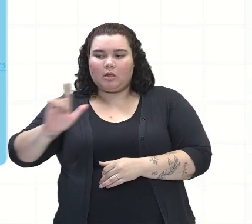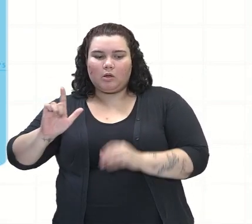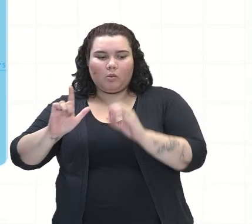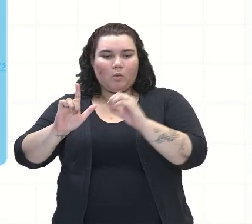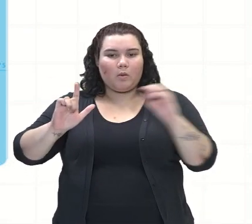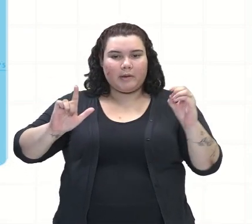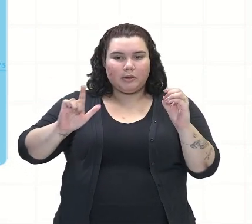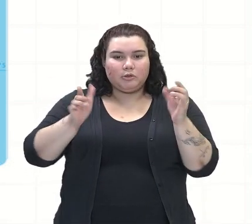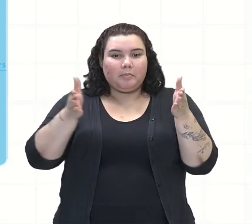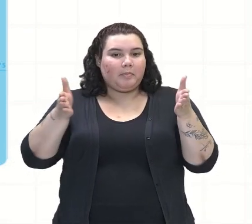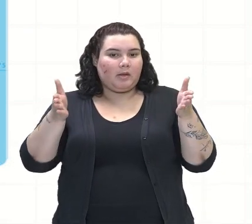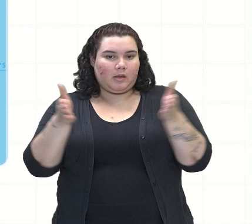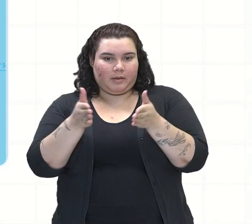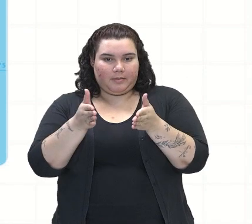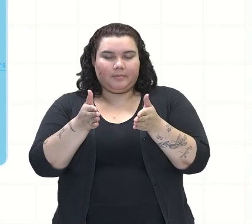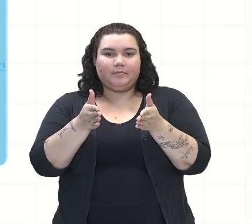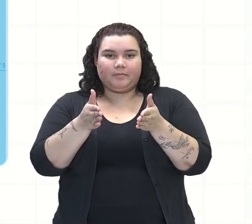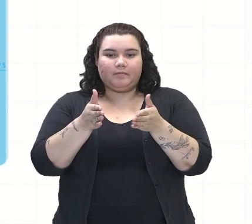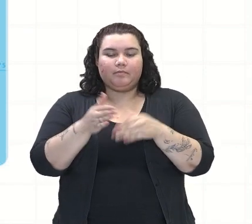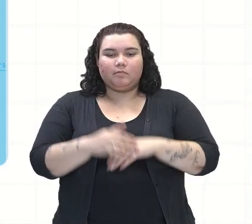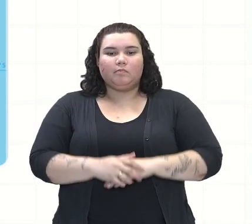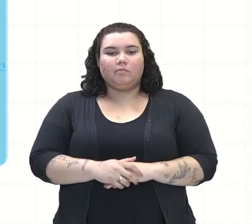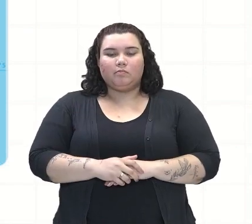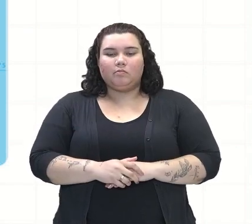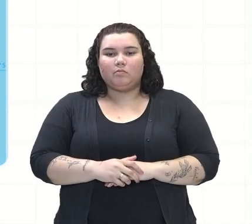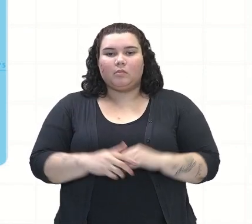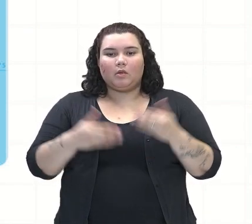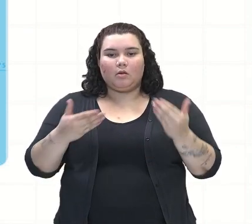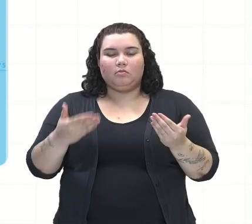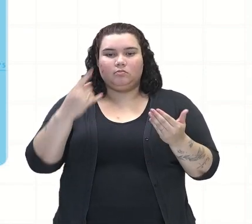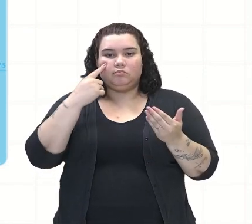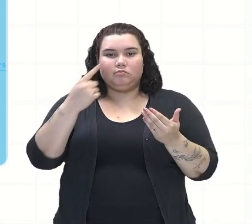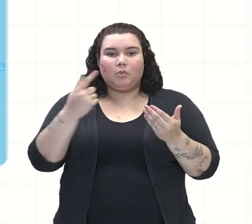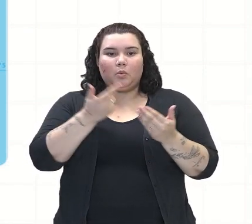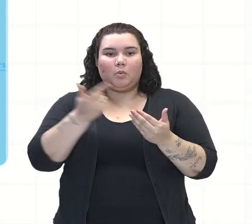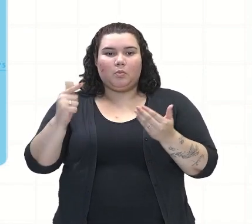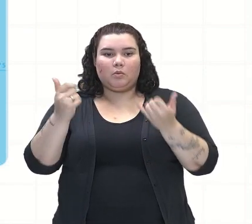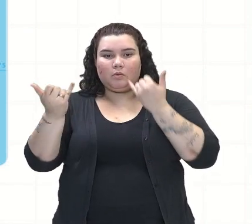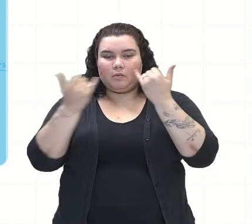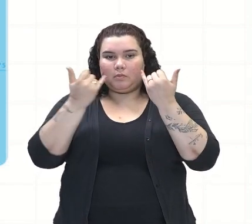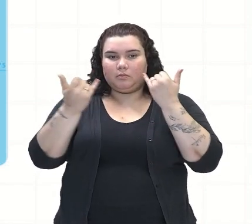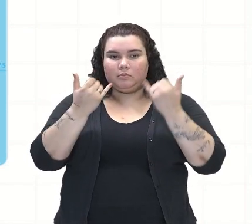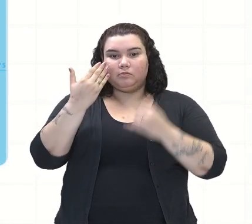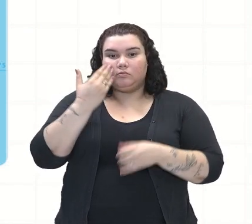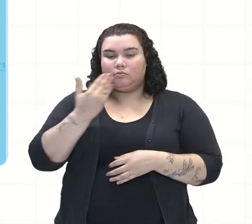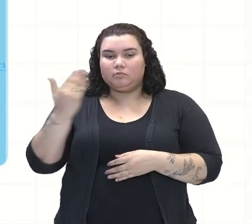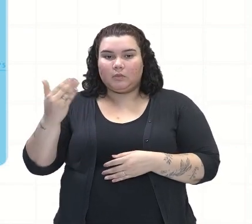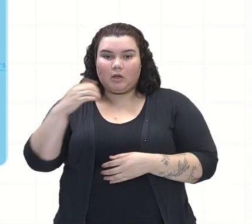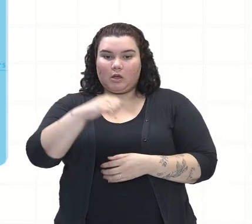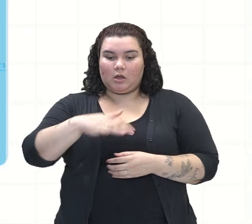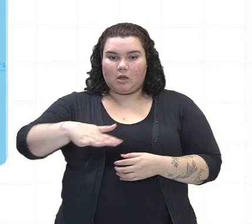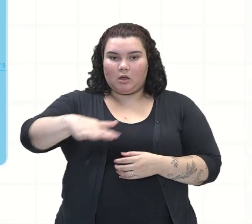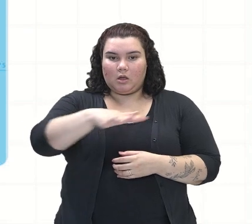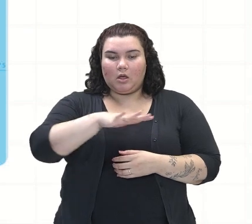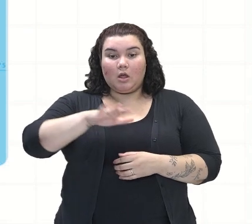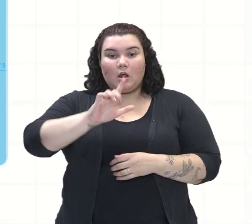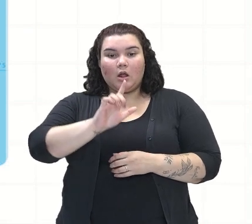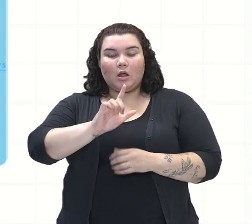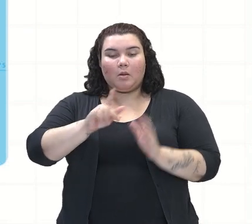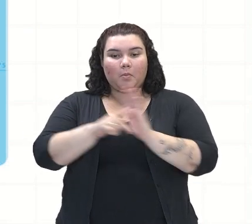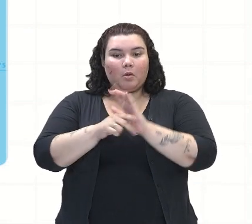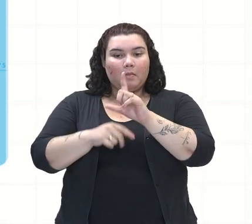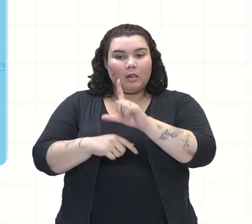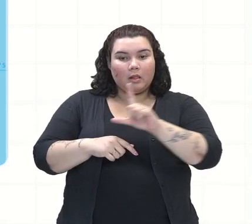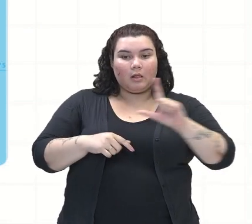como a gente vai ver na próxima tela, né? A gente vai ver essas outras informações ali, que toda essa parte leste do